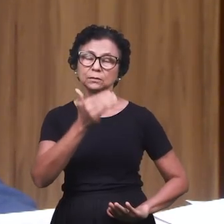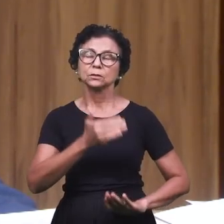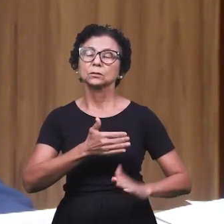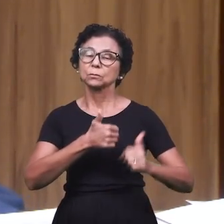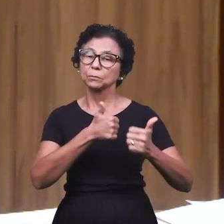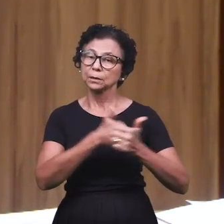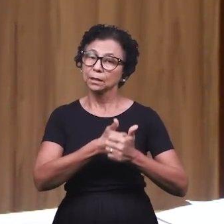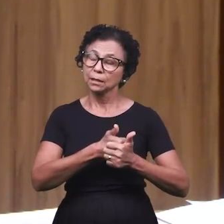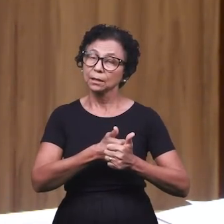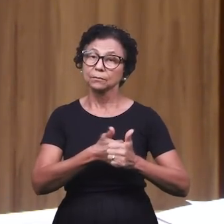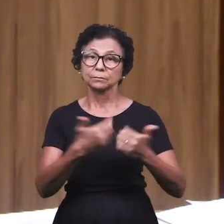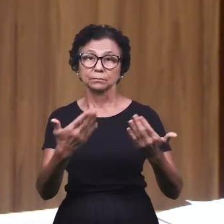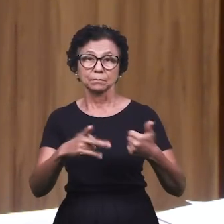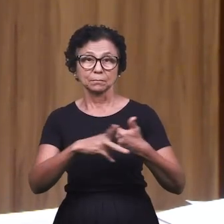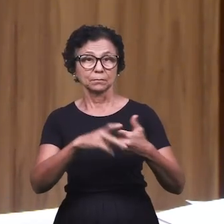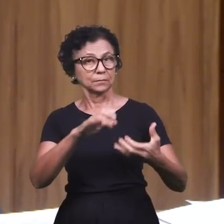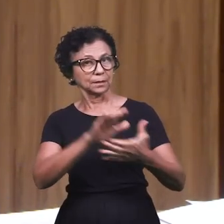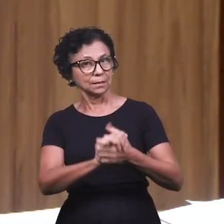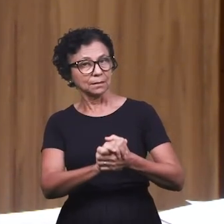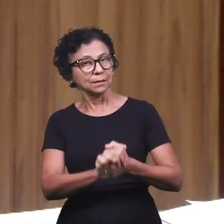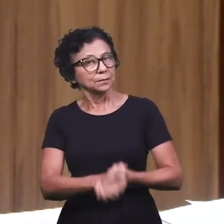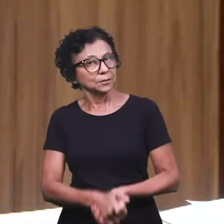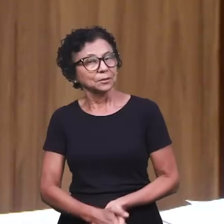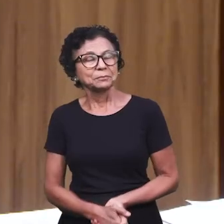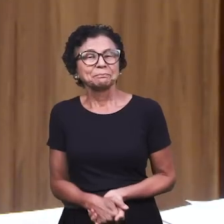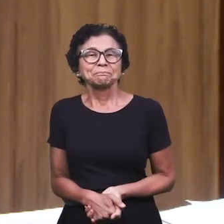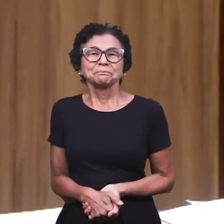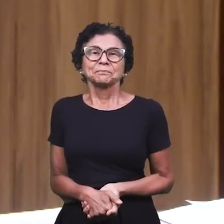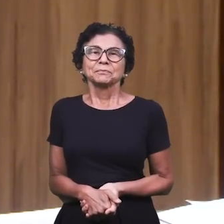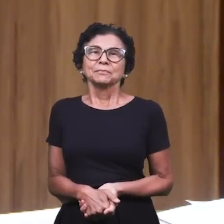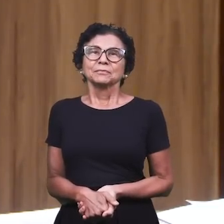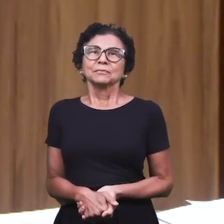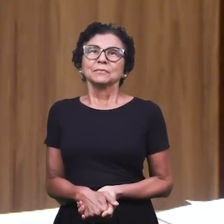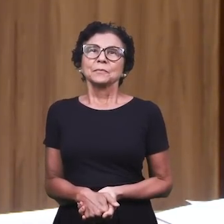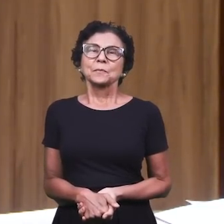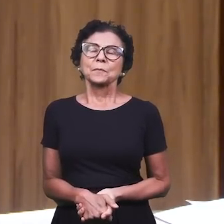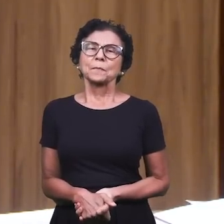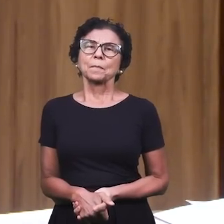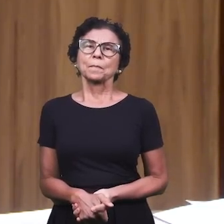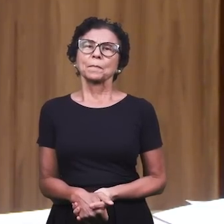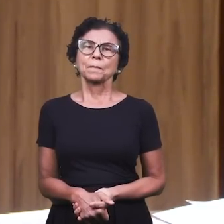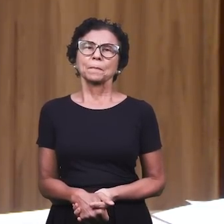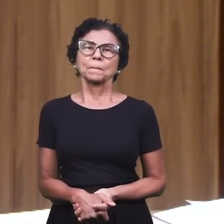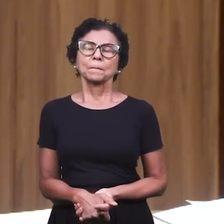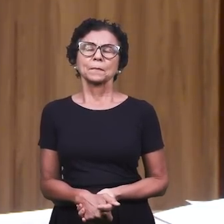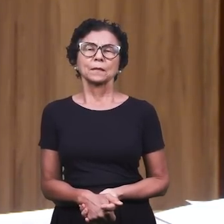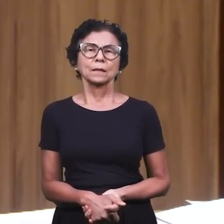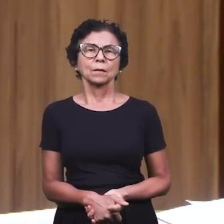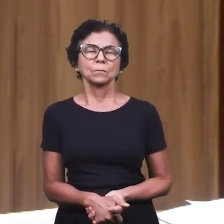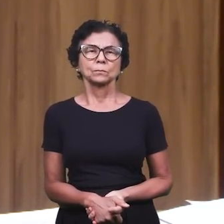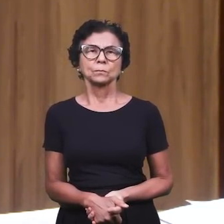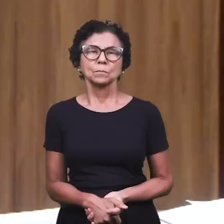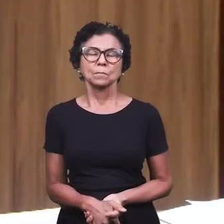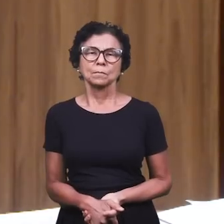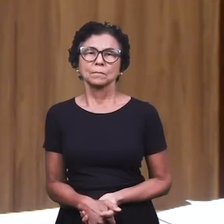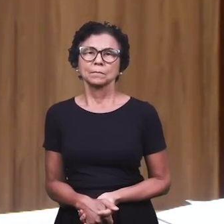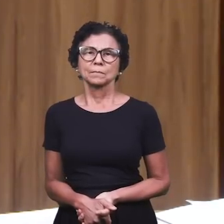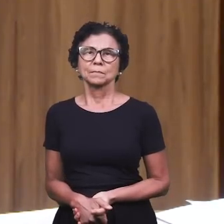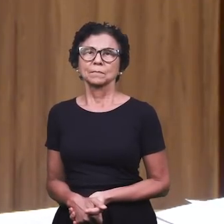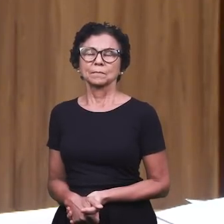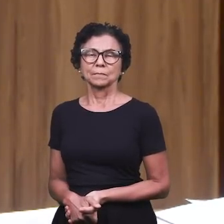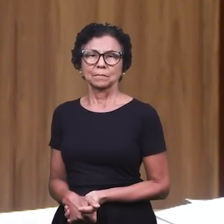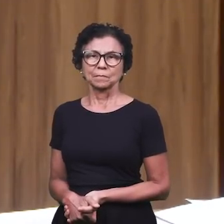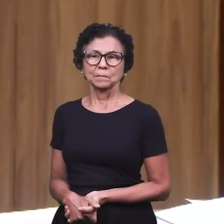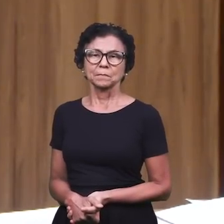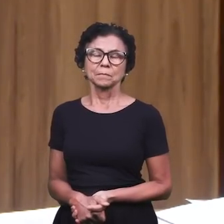questão de Pedro, que ele era casado, né? E, bom, mas Pedro sempre se destacou porque ele ia na frente, né? Ele chegou